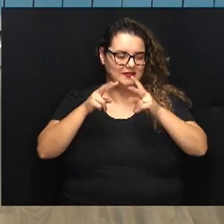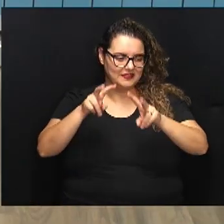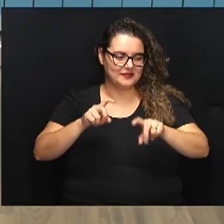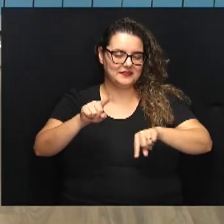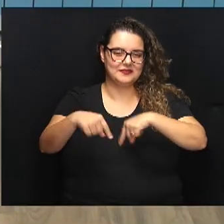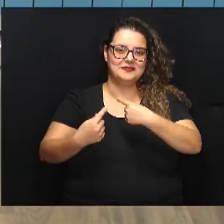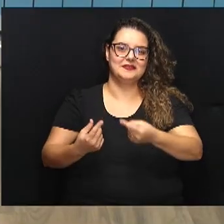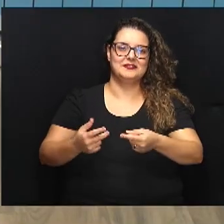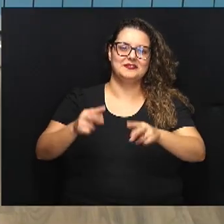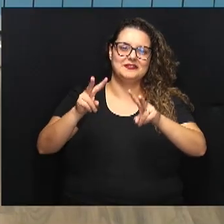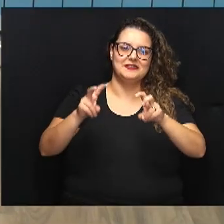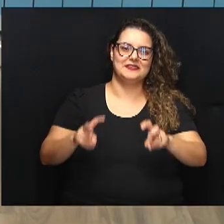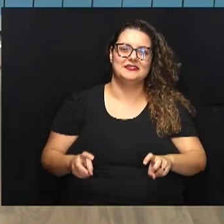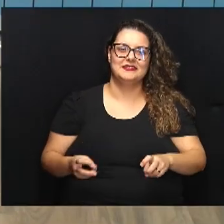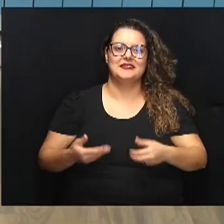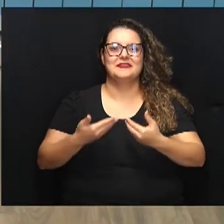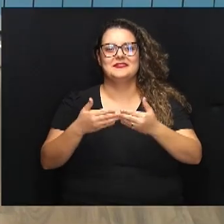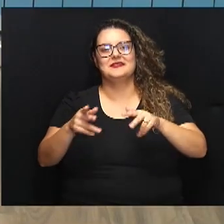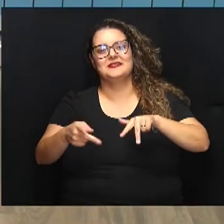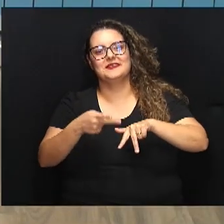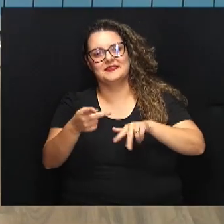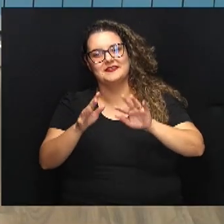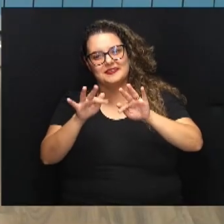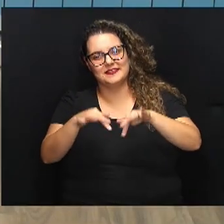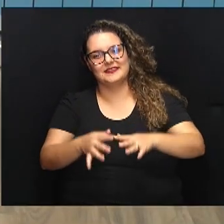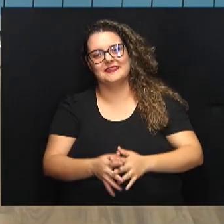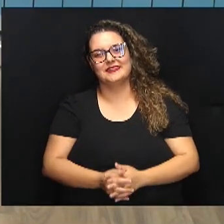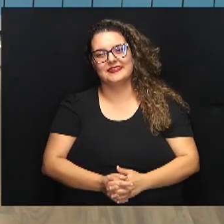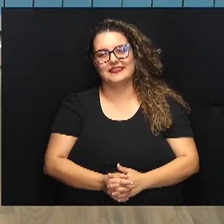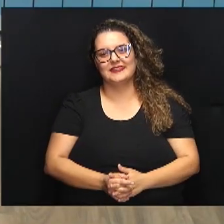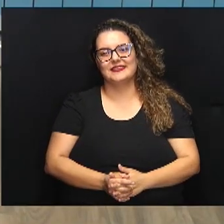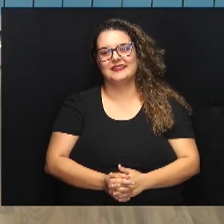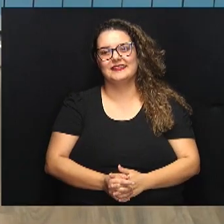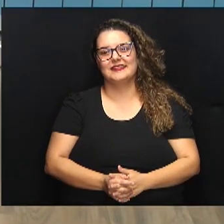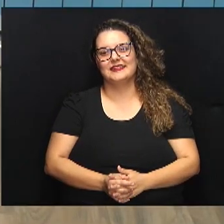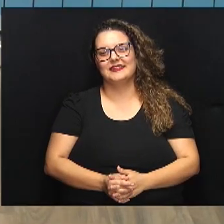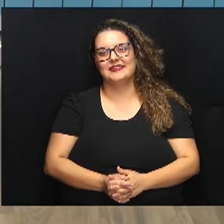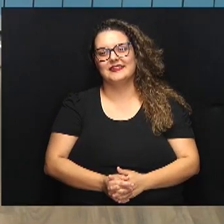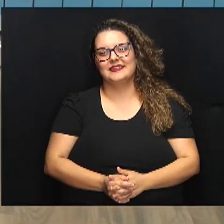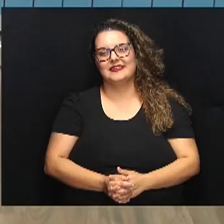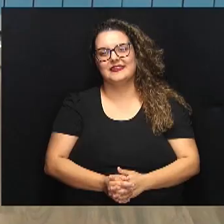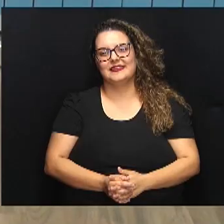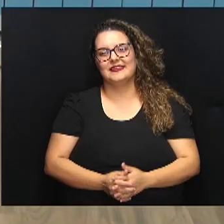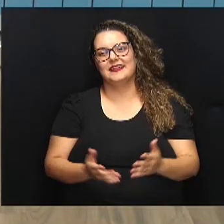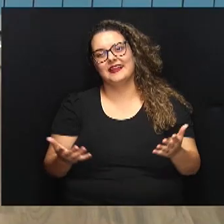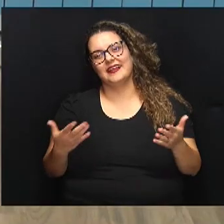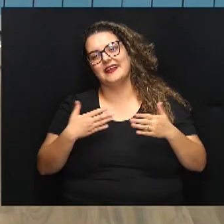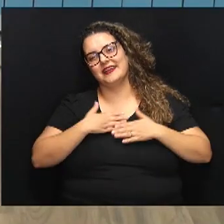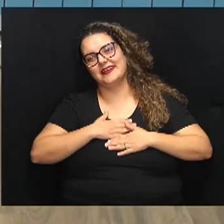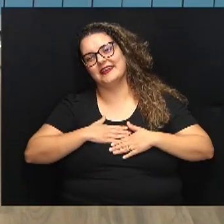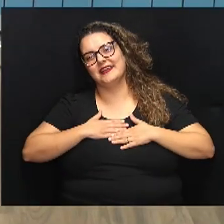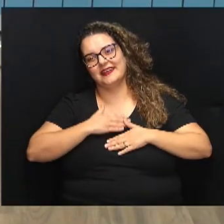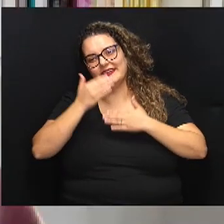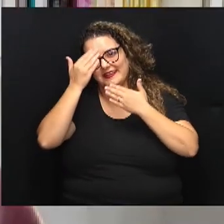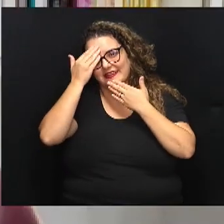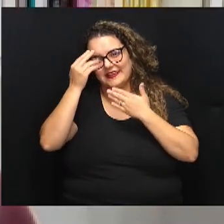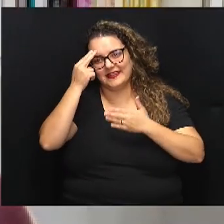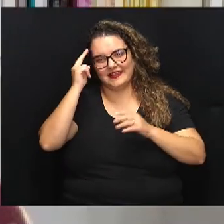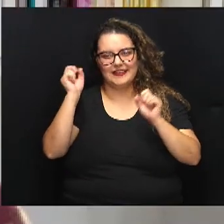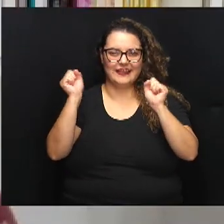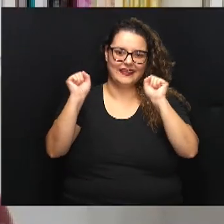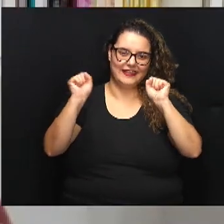também outros assuntos, e fica aberto às suas considerações finais. Com o maior prazer. Muito obrigada,